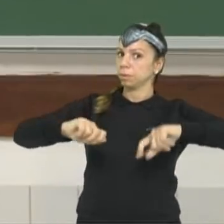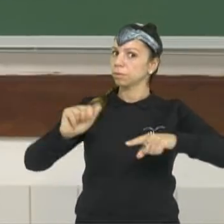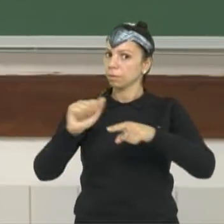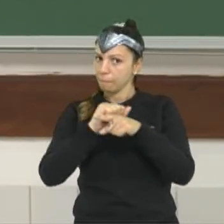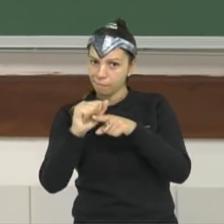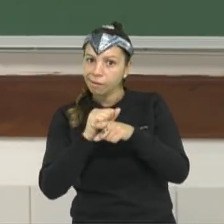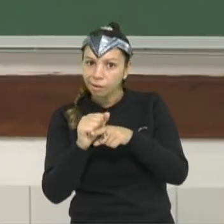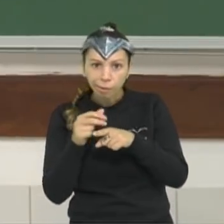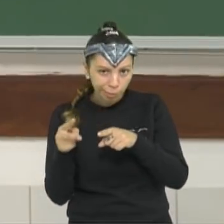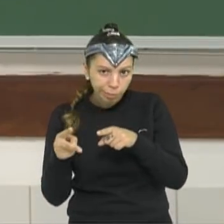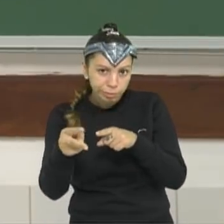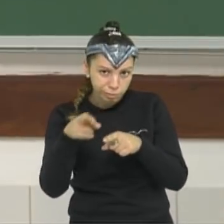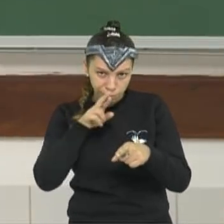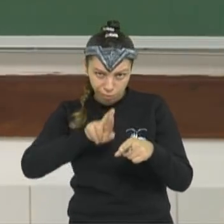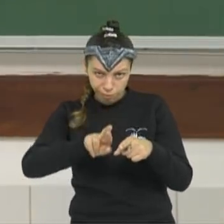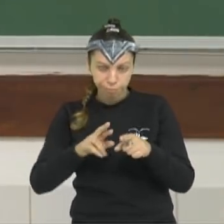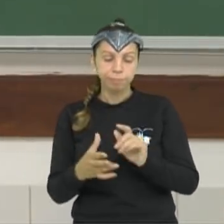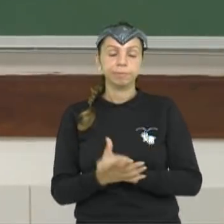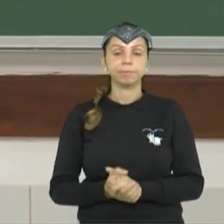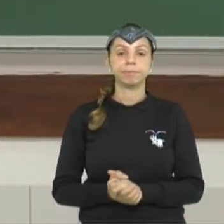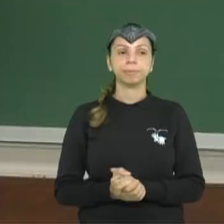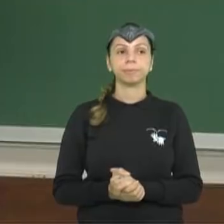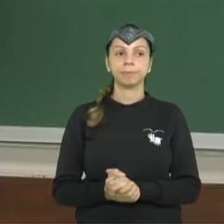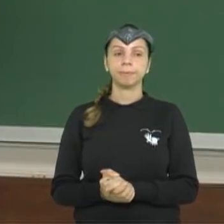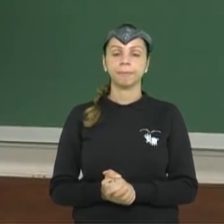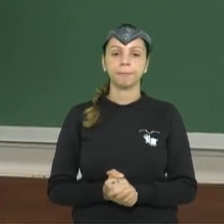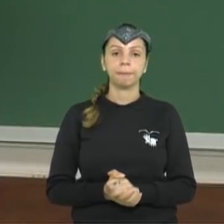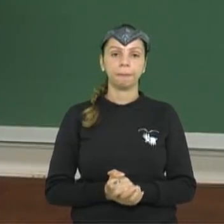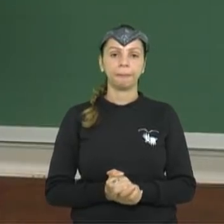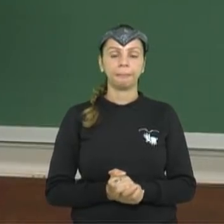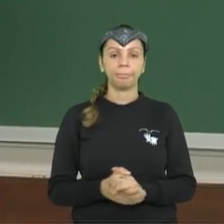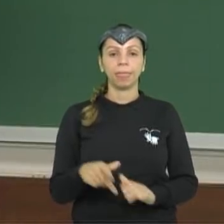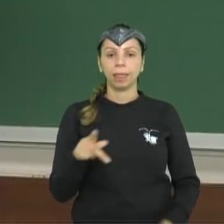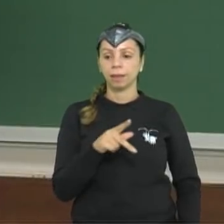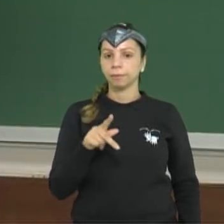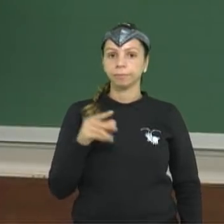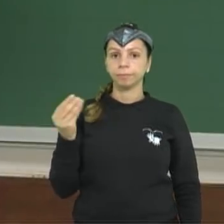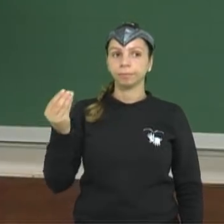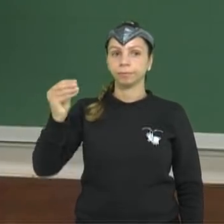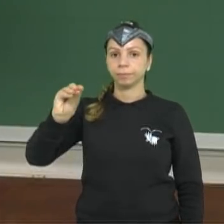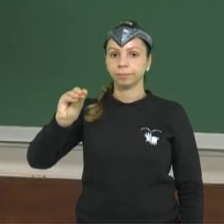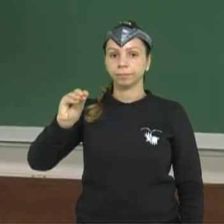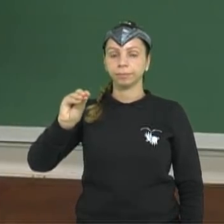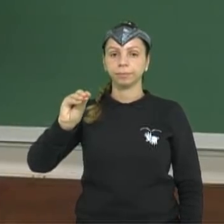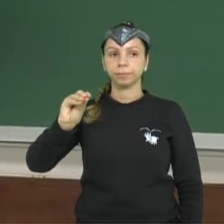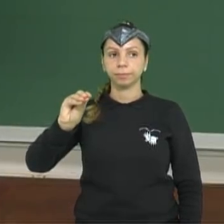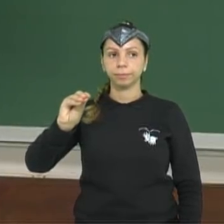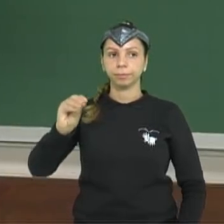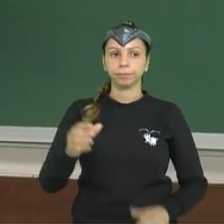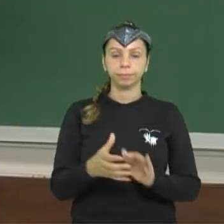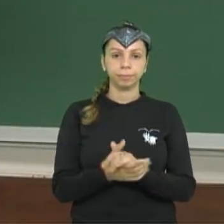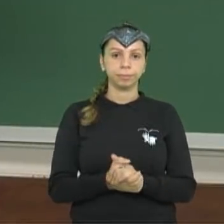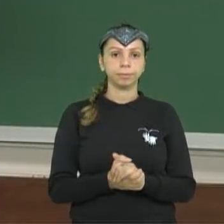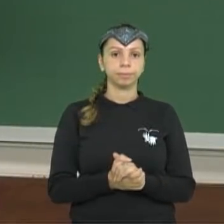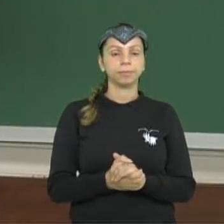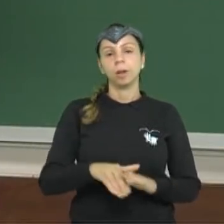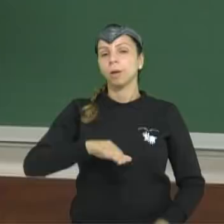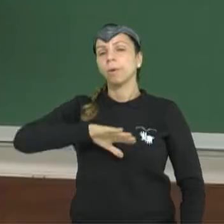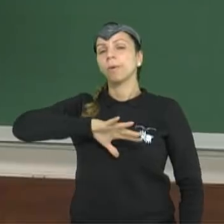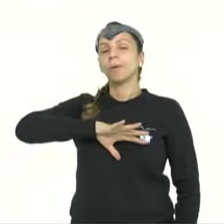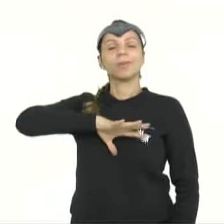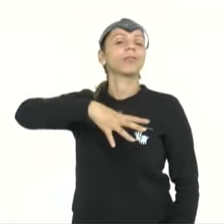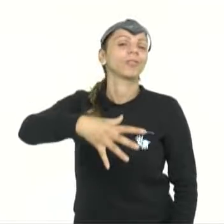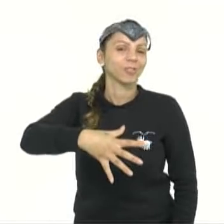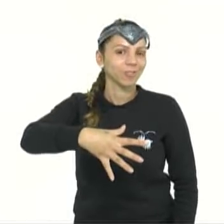precisa apagar, ok? Então vamos lá. A teacher colocou que the Daredevil is